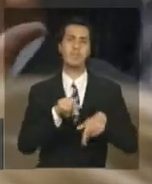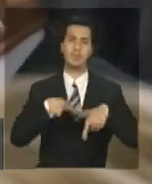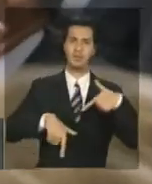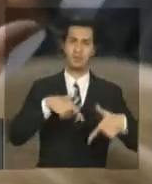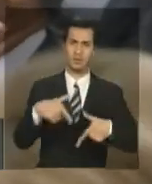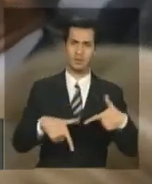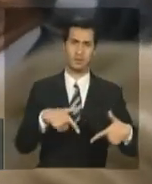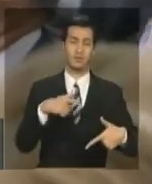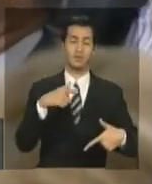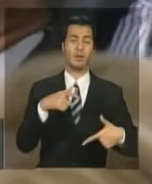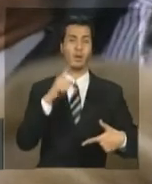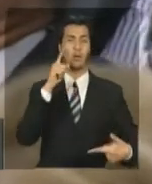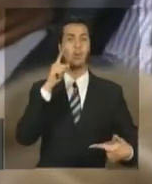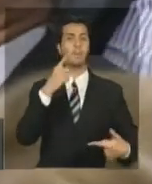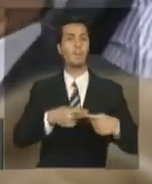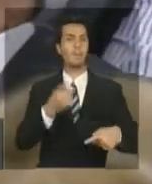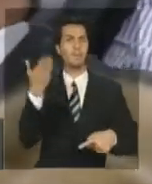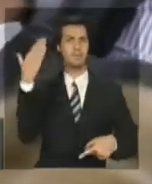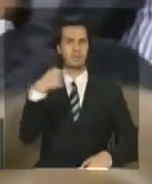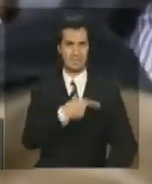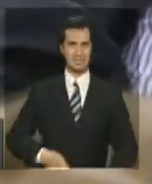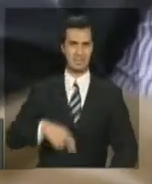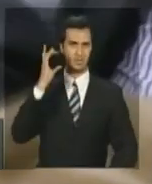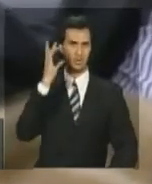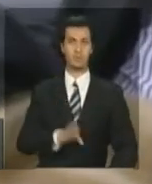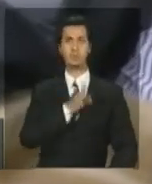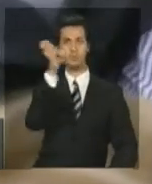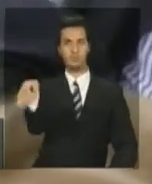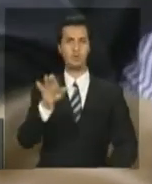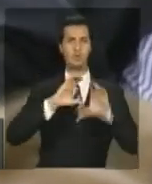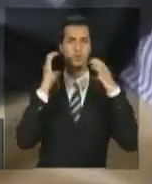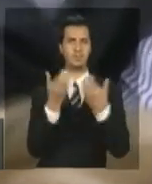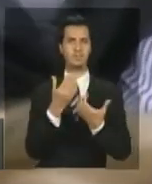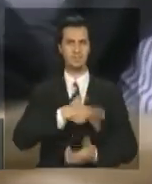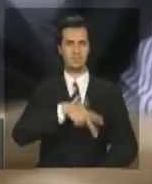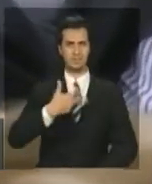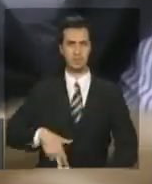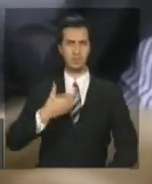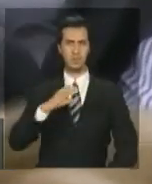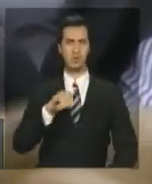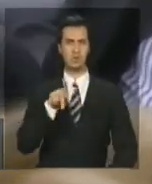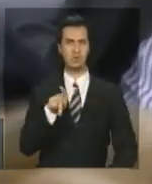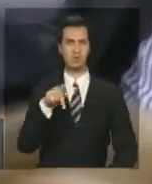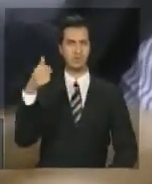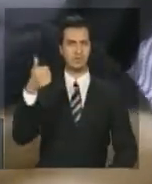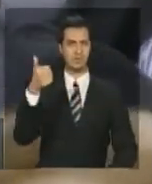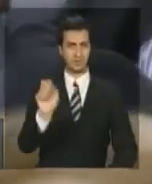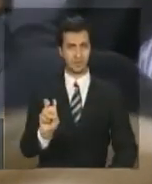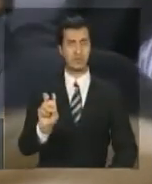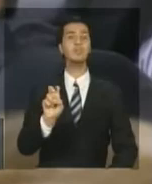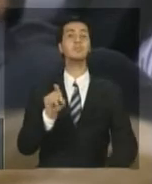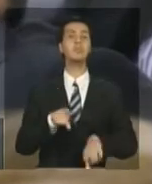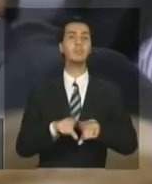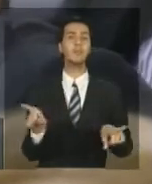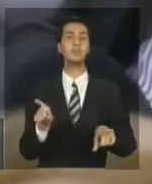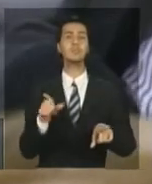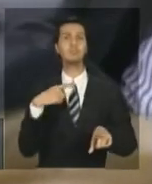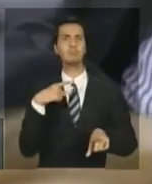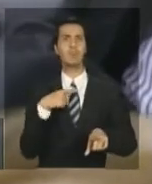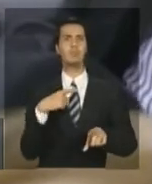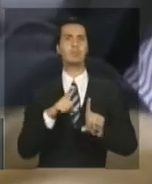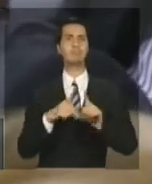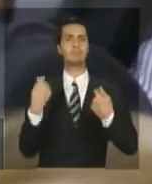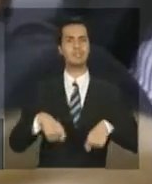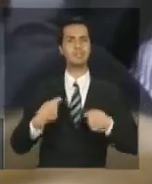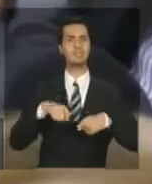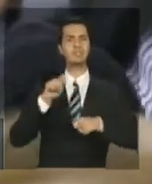2009, na COP15, que o Brasil vai ter que ter metas fortes, ambiciosas, de limitação dos gases de efeito estufa contra o